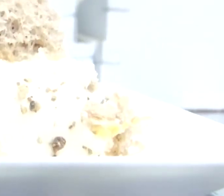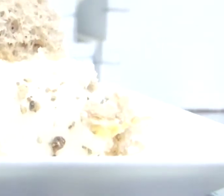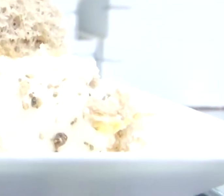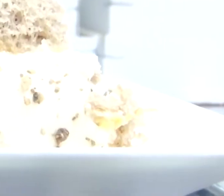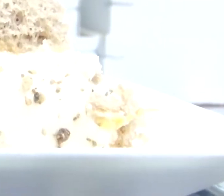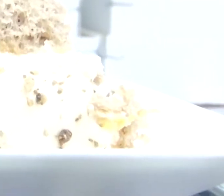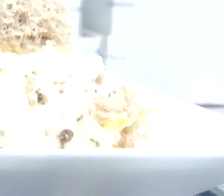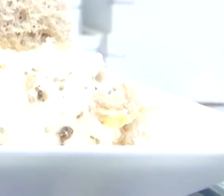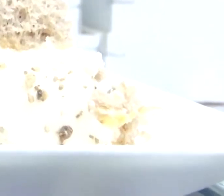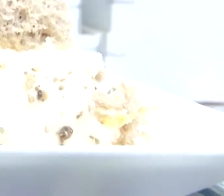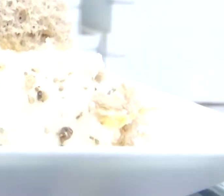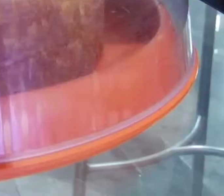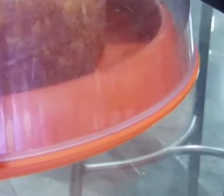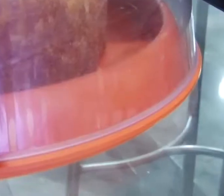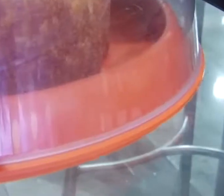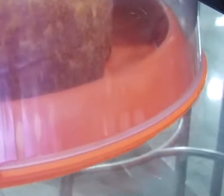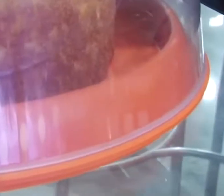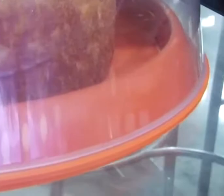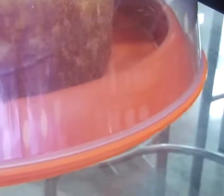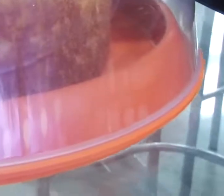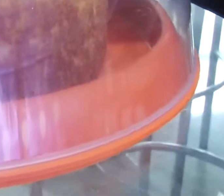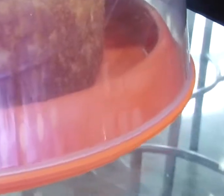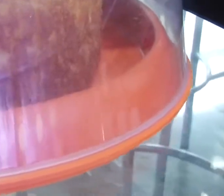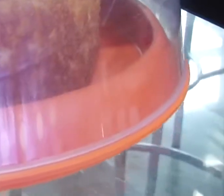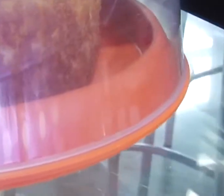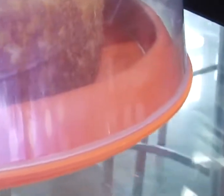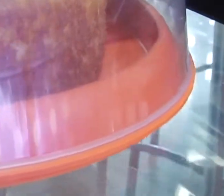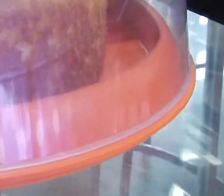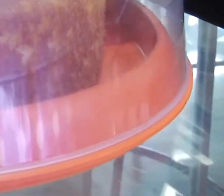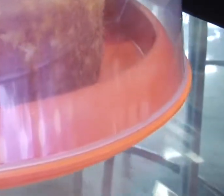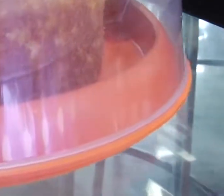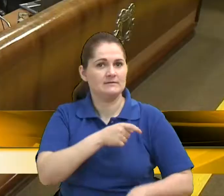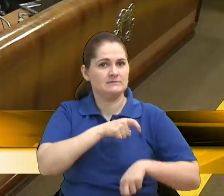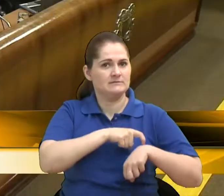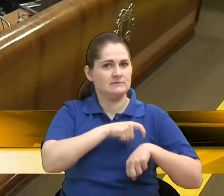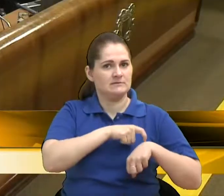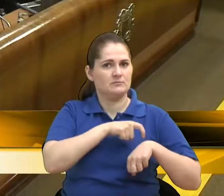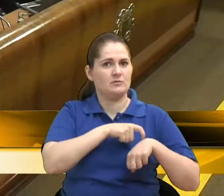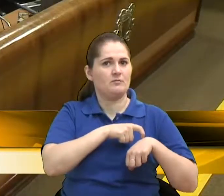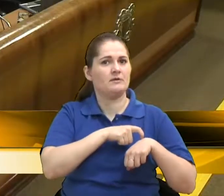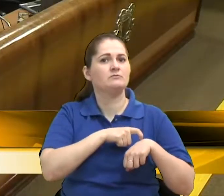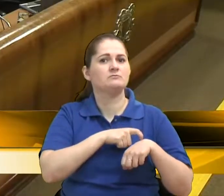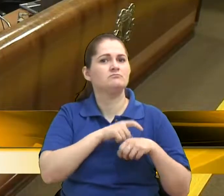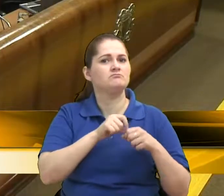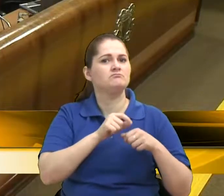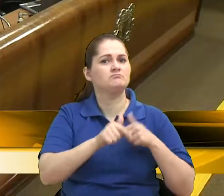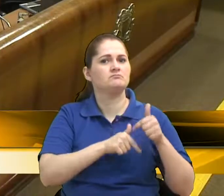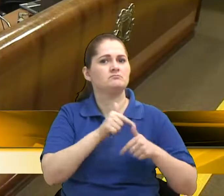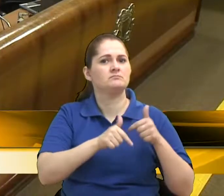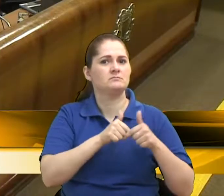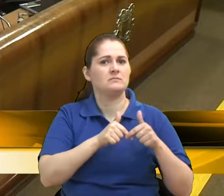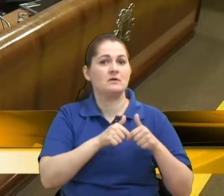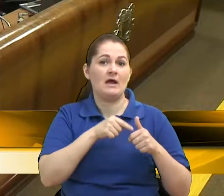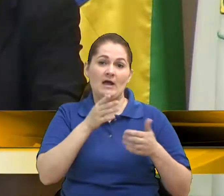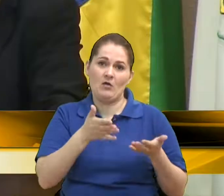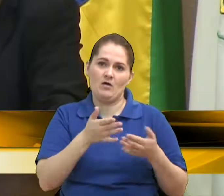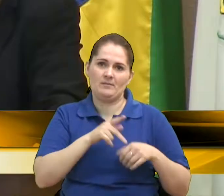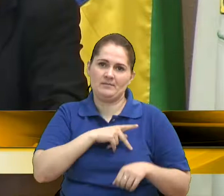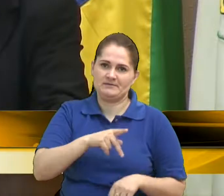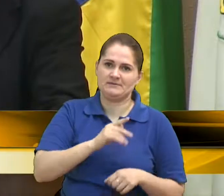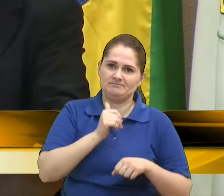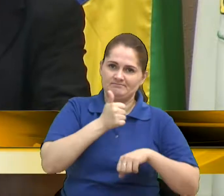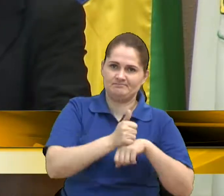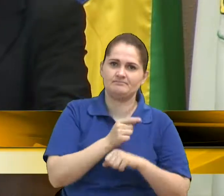consumo dessas substâncias. Pensando nisso, o vereador Renato Nunes abordou o projeto de sua autoria, que